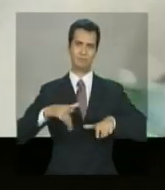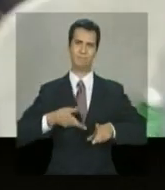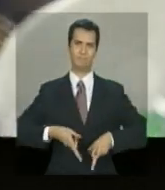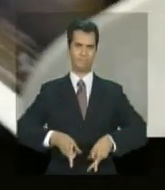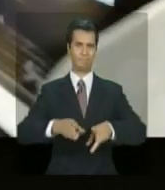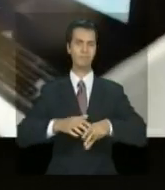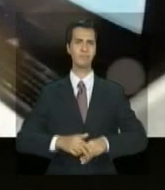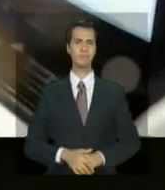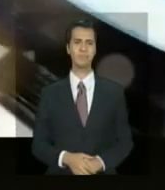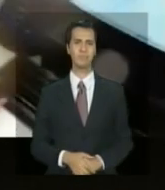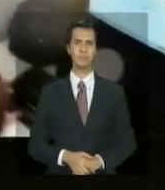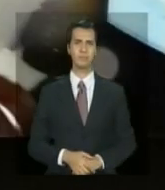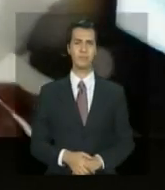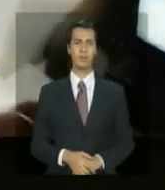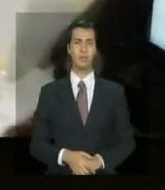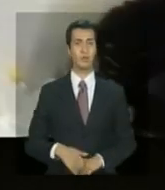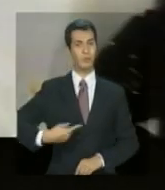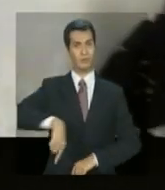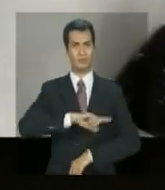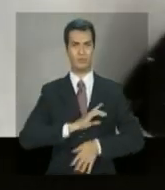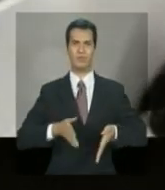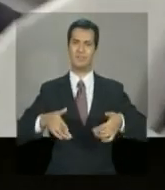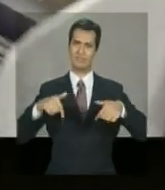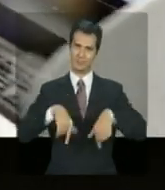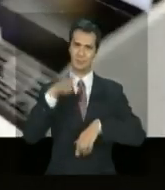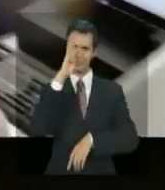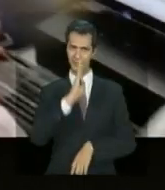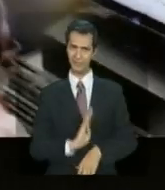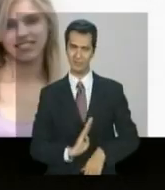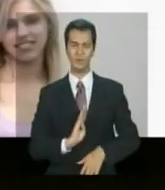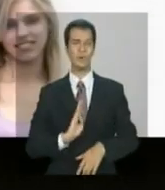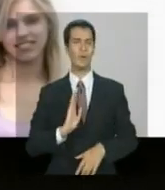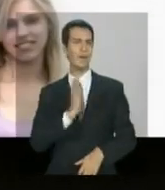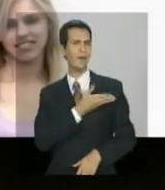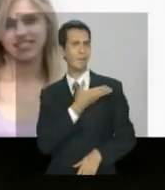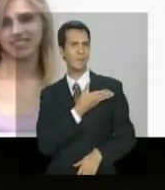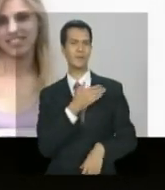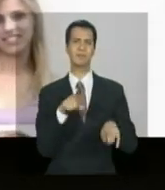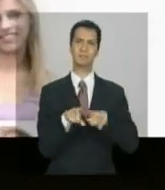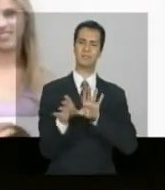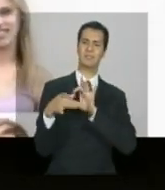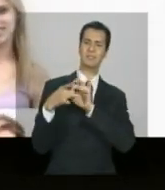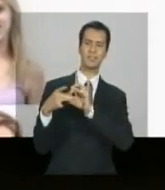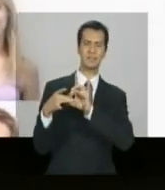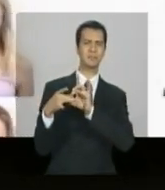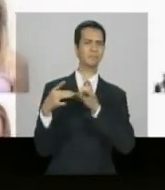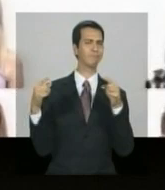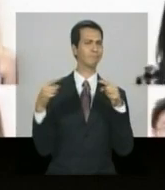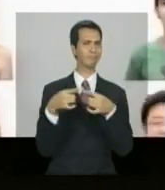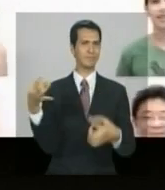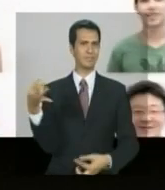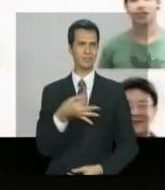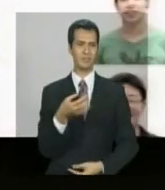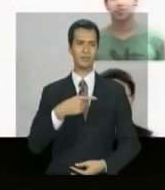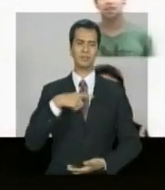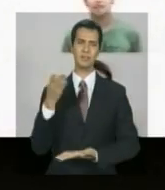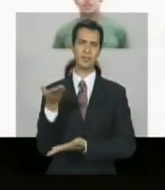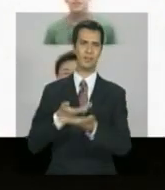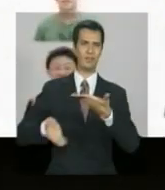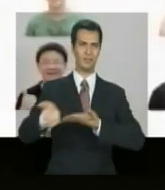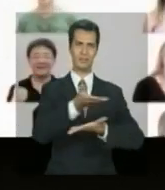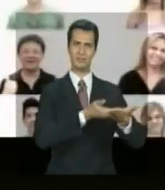E como bons brasileiros, amizade e camaradagem são o nosso forte, gerando relações